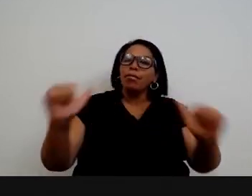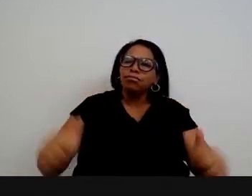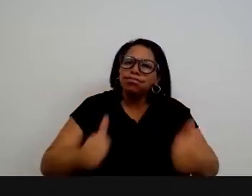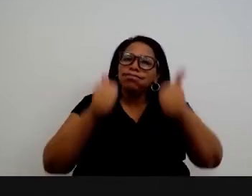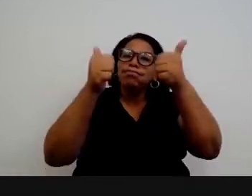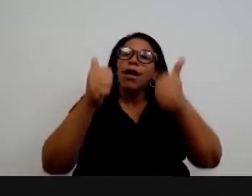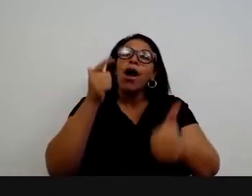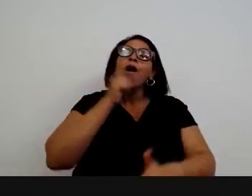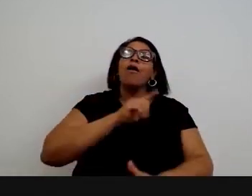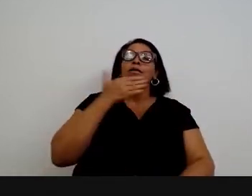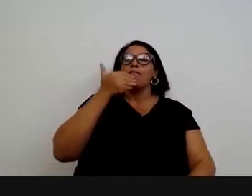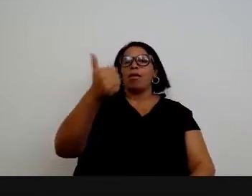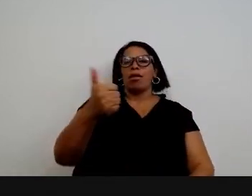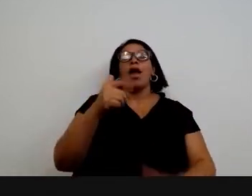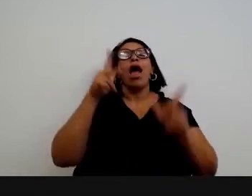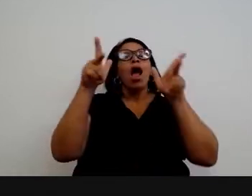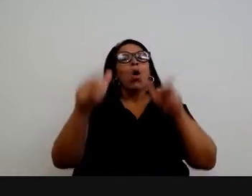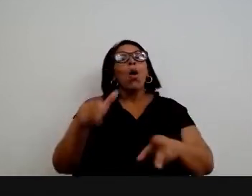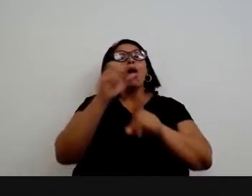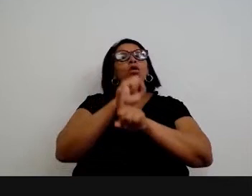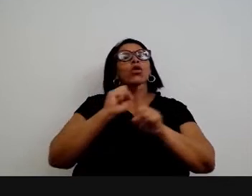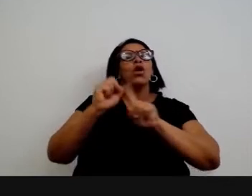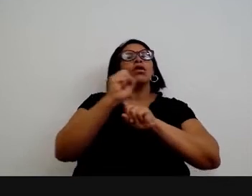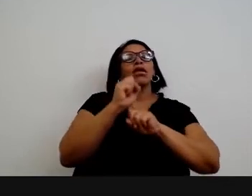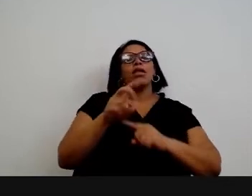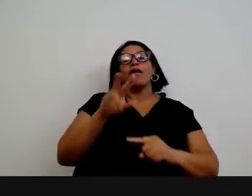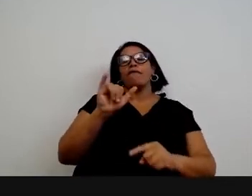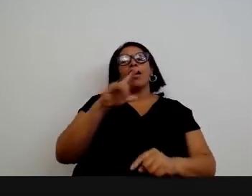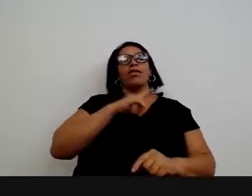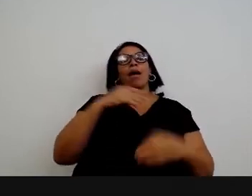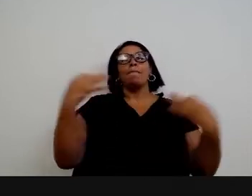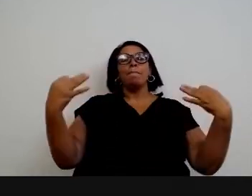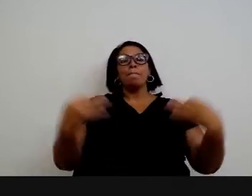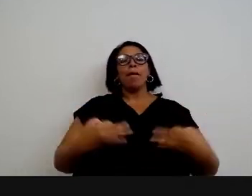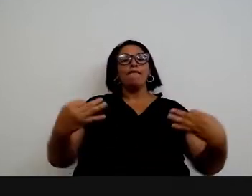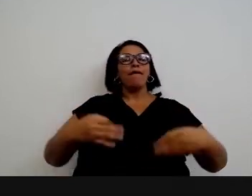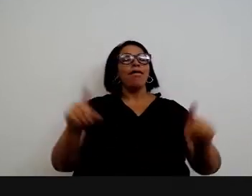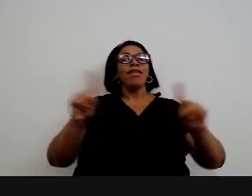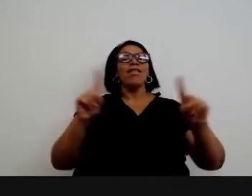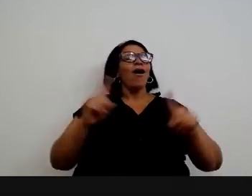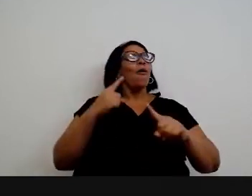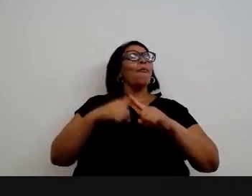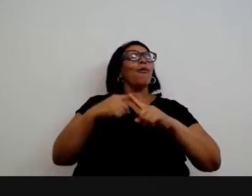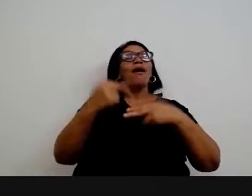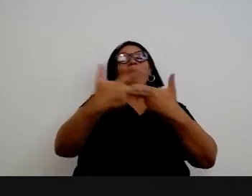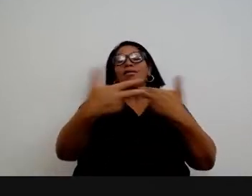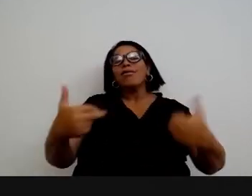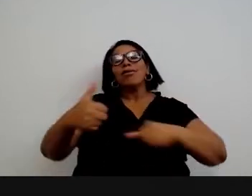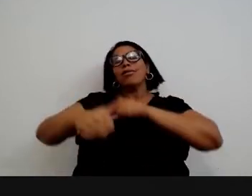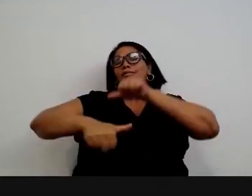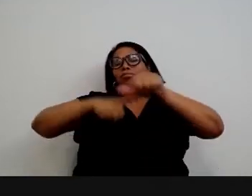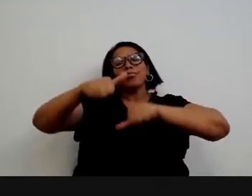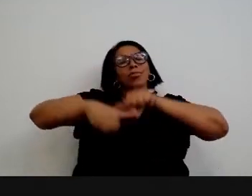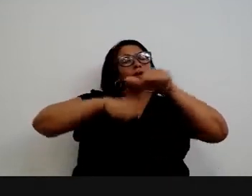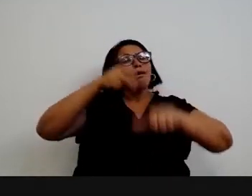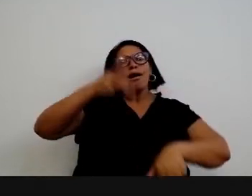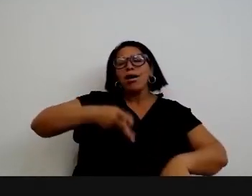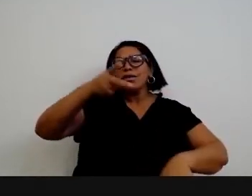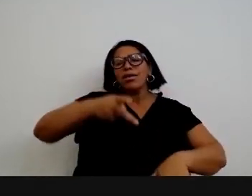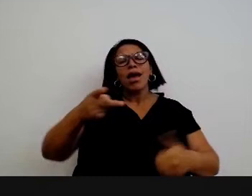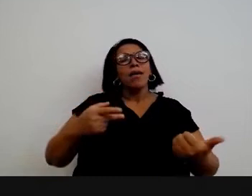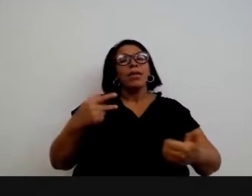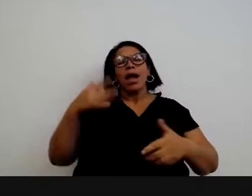assim como a nossa sociedade, ela nunca estará, porque as coisas mudam, porque